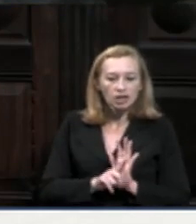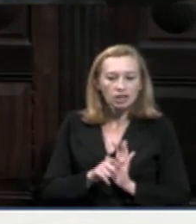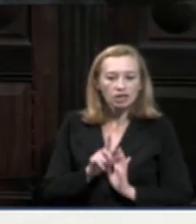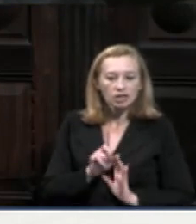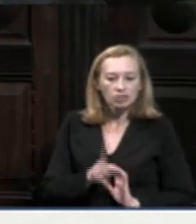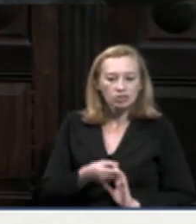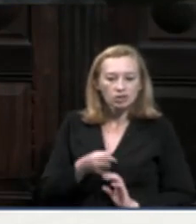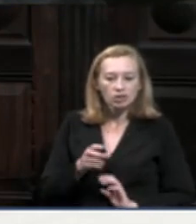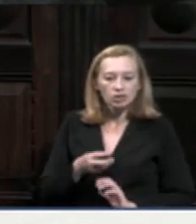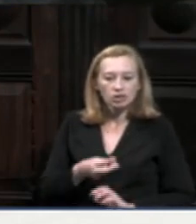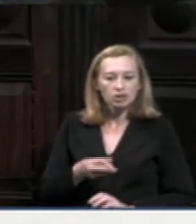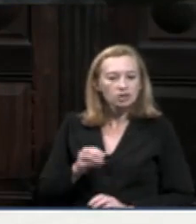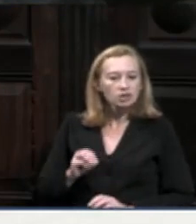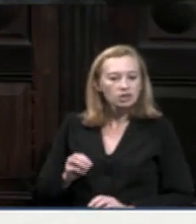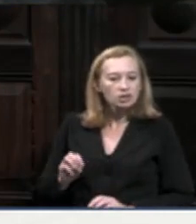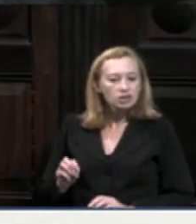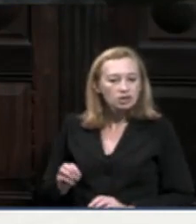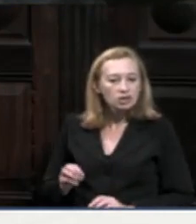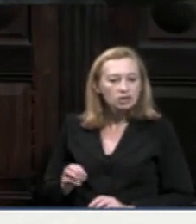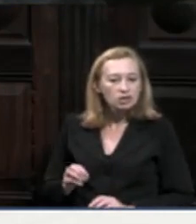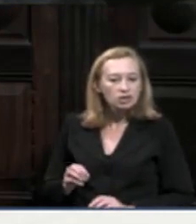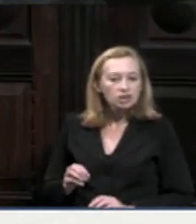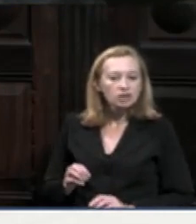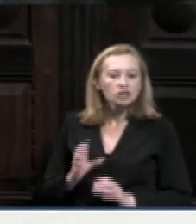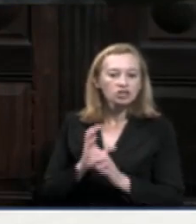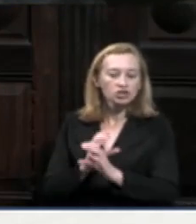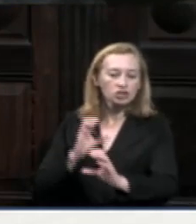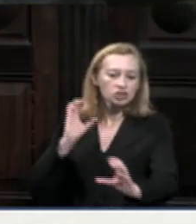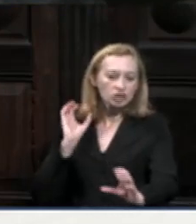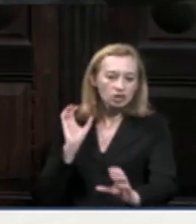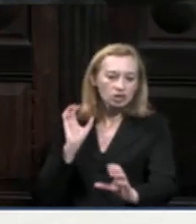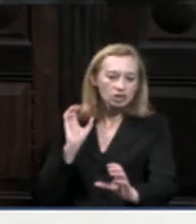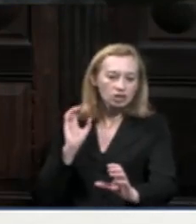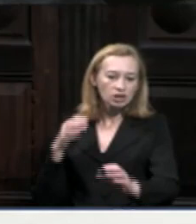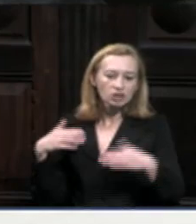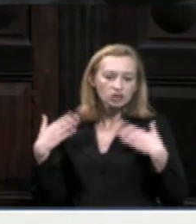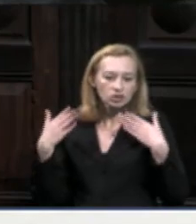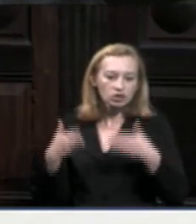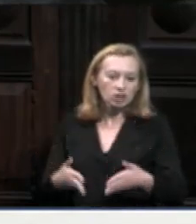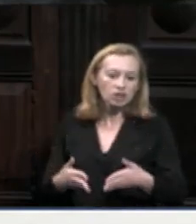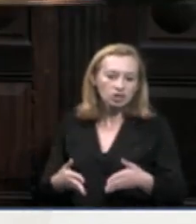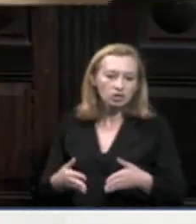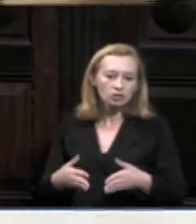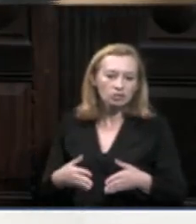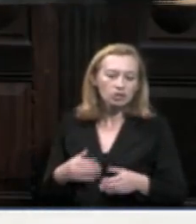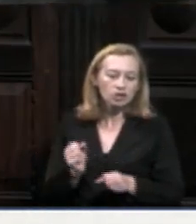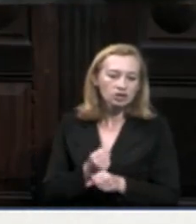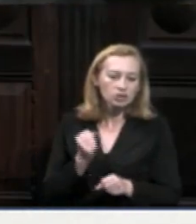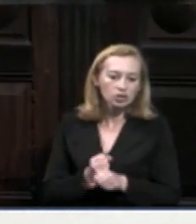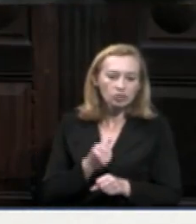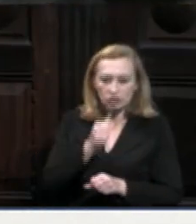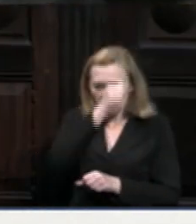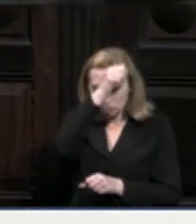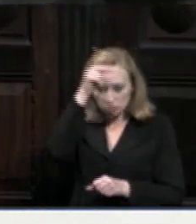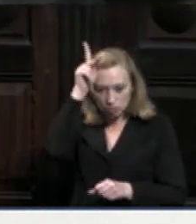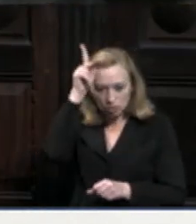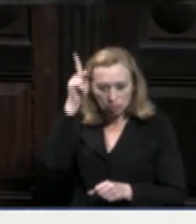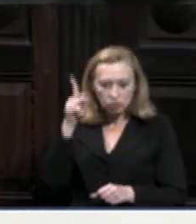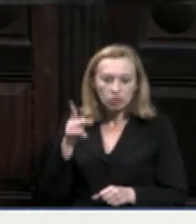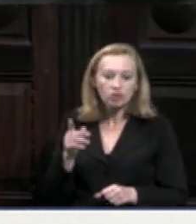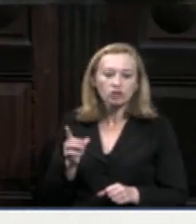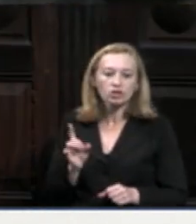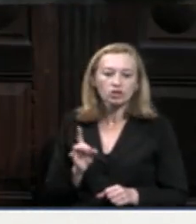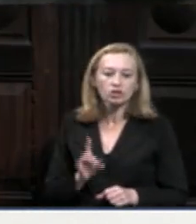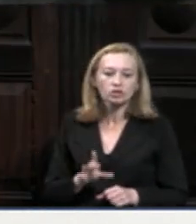Estadual de Resíduos Sólidos, as obras e serviços de engenharia, executados direto ou indiretamente pela administração pública, deverão utilizar preferencialmente agregados